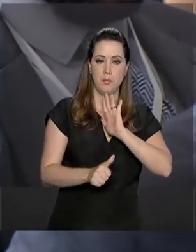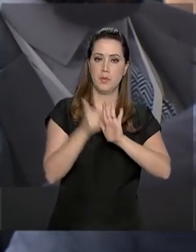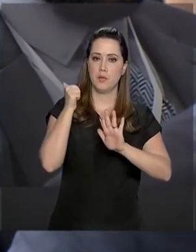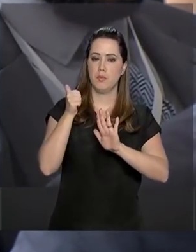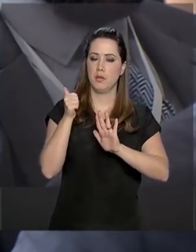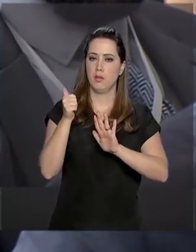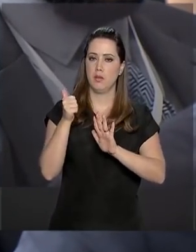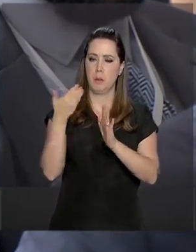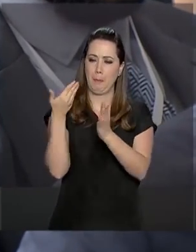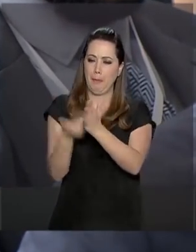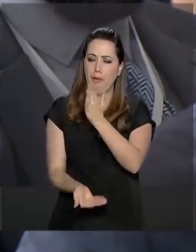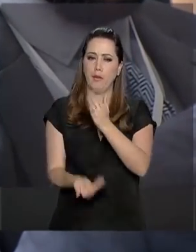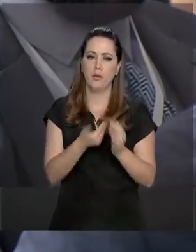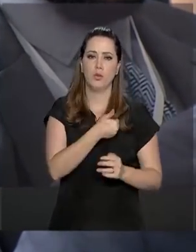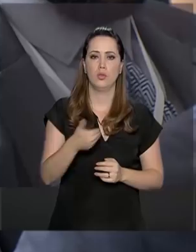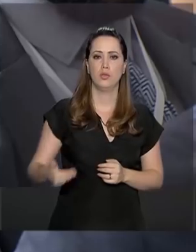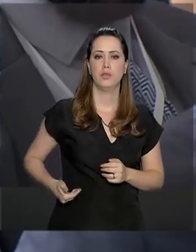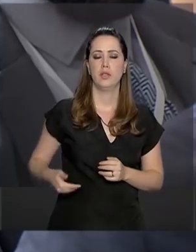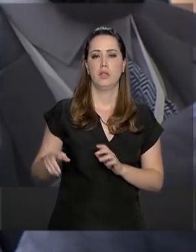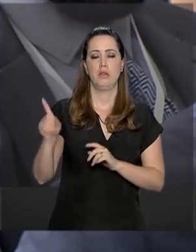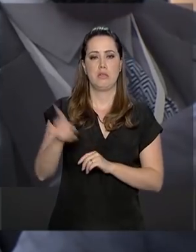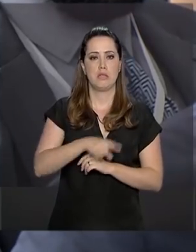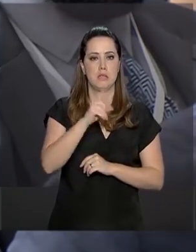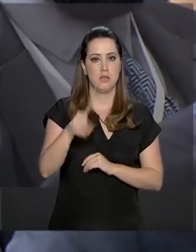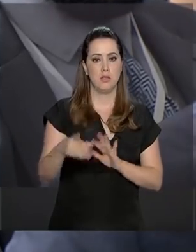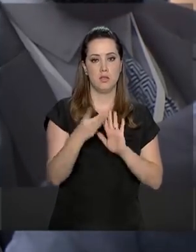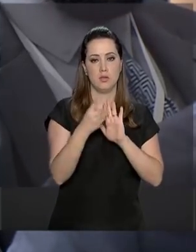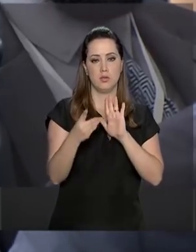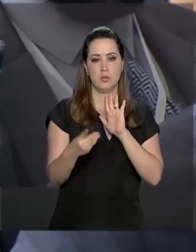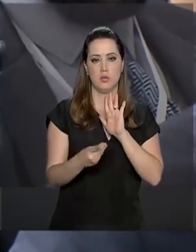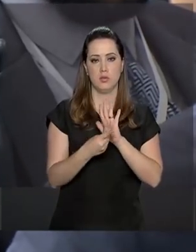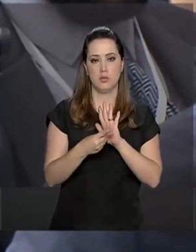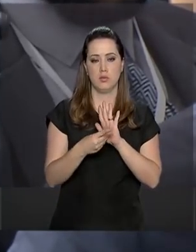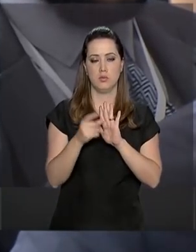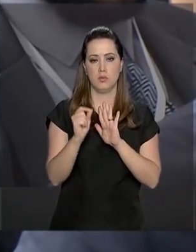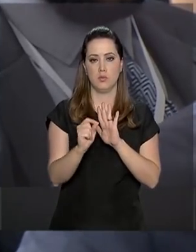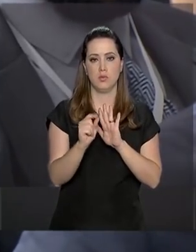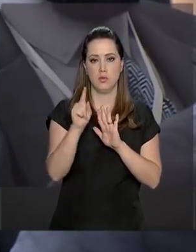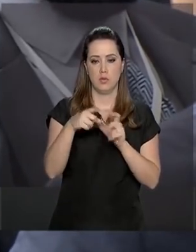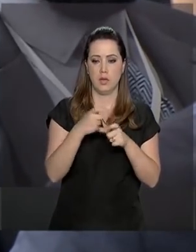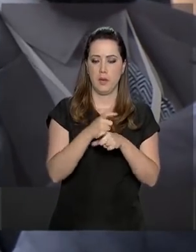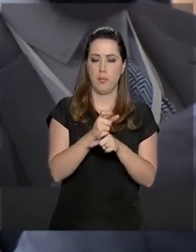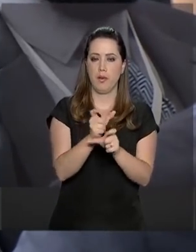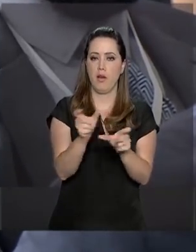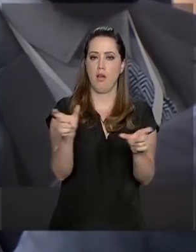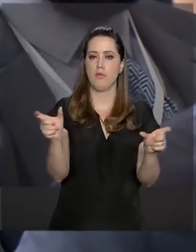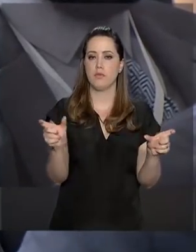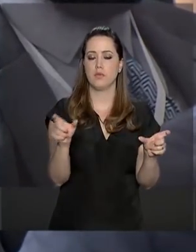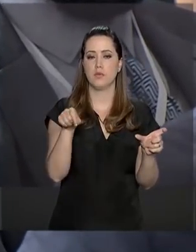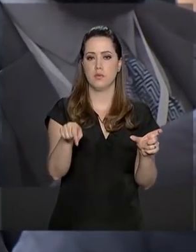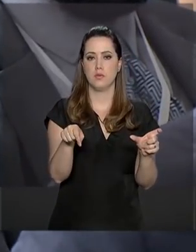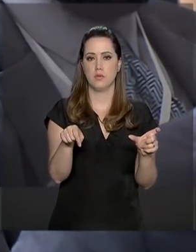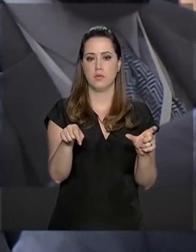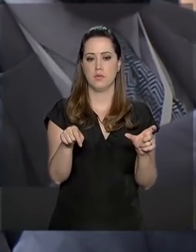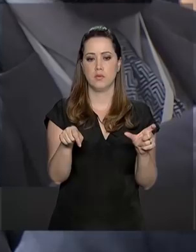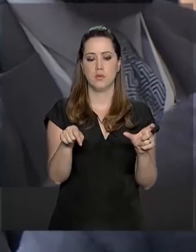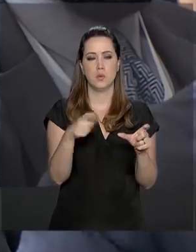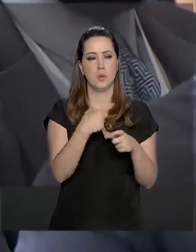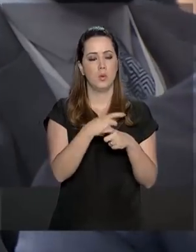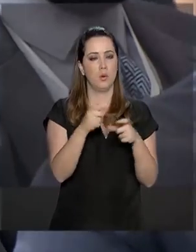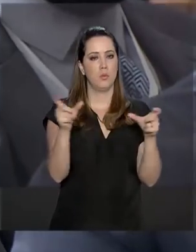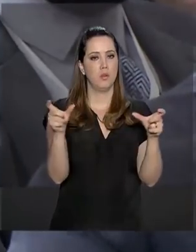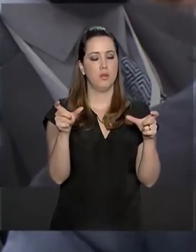derrota do governo revogando um decreto né é que ampliava a classe pra a